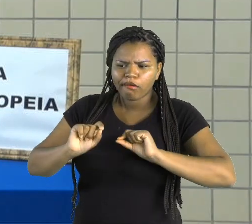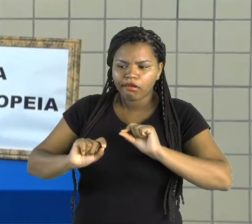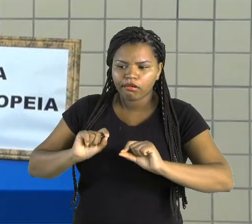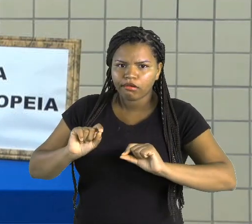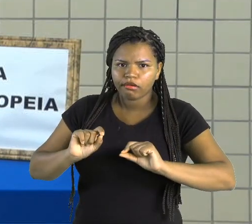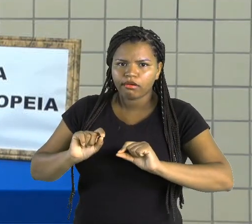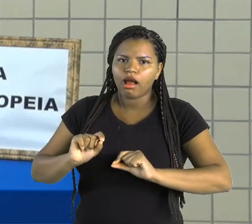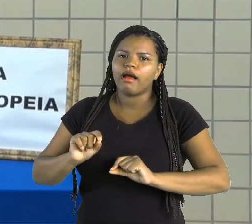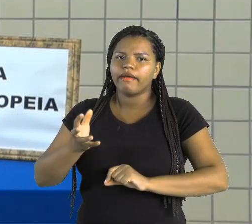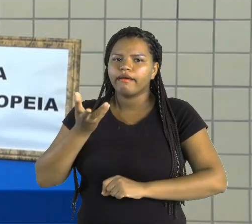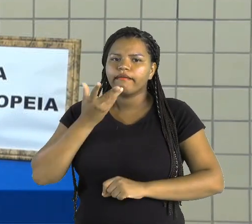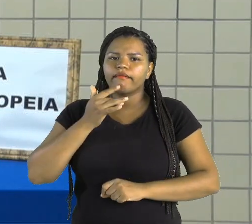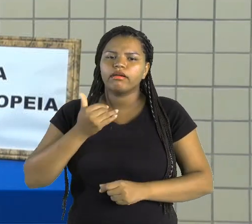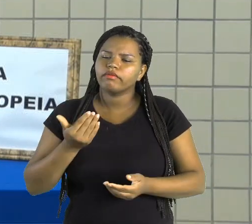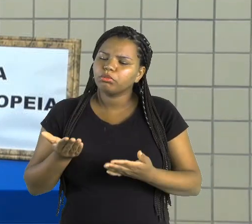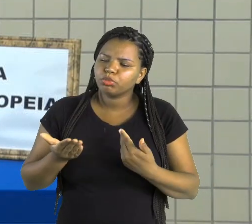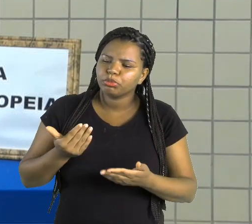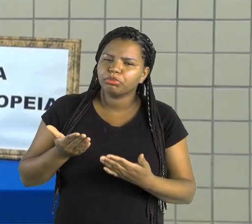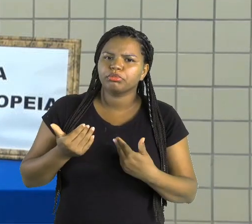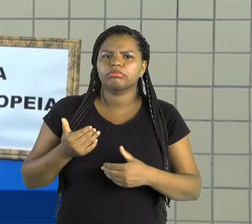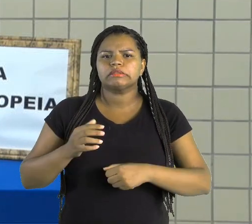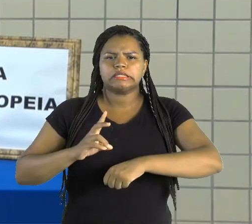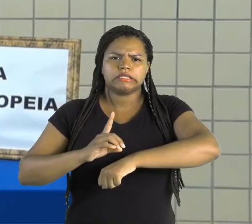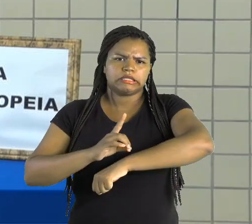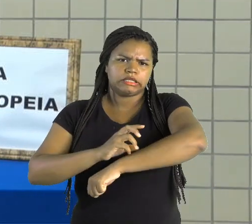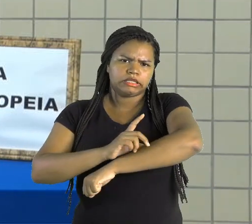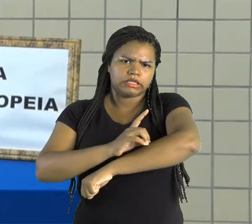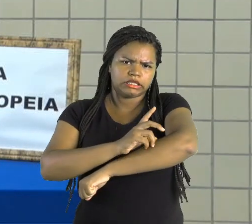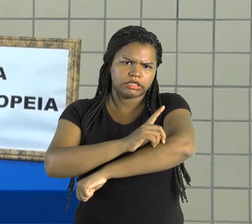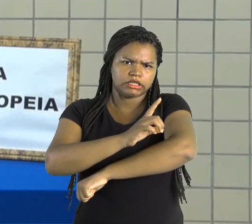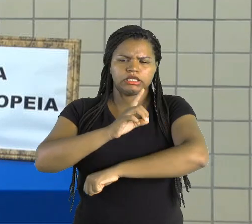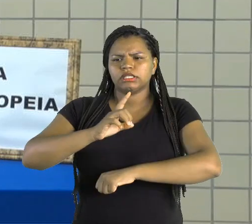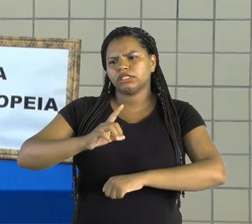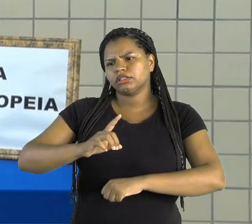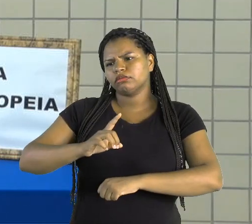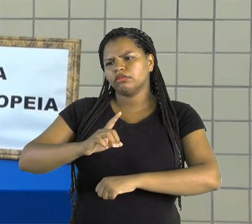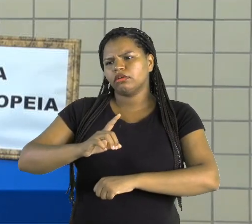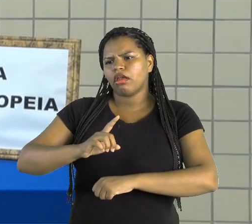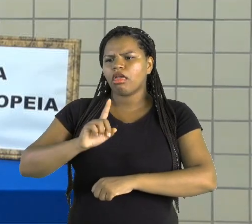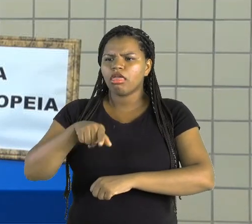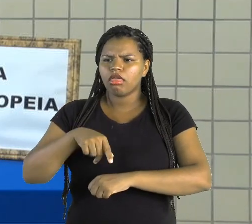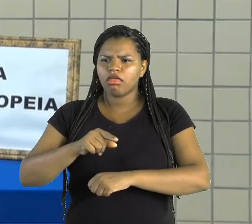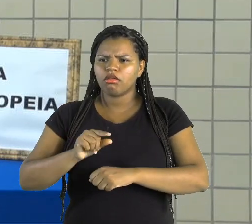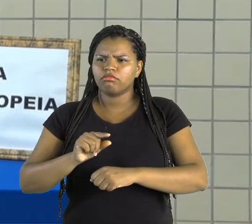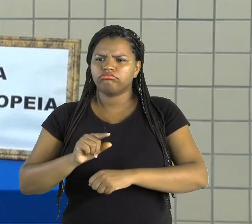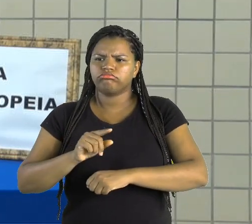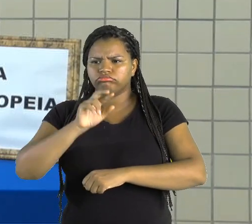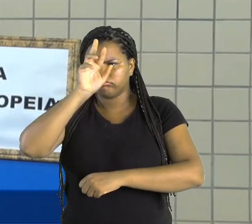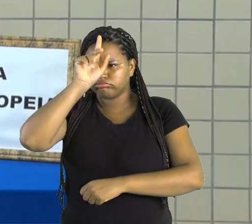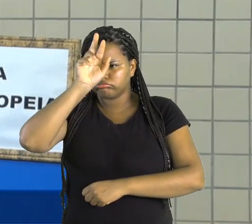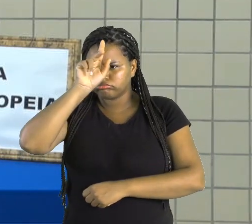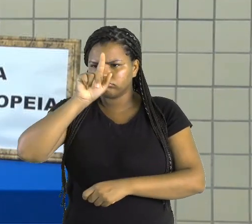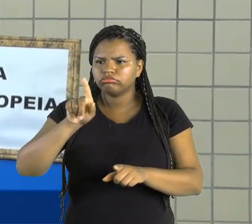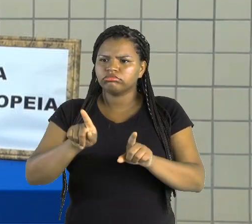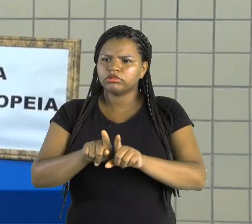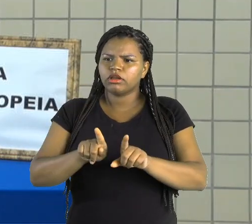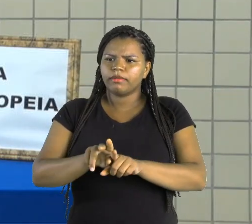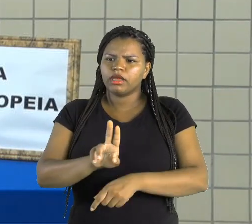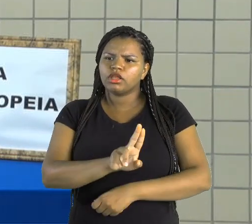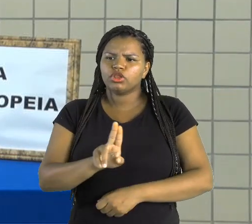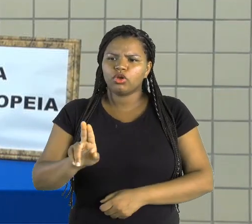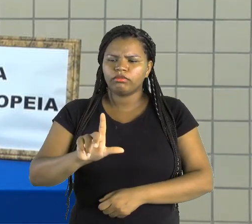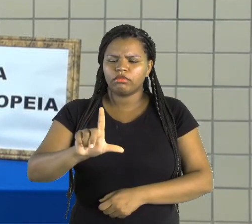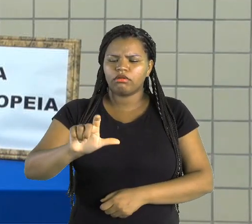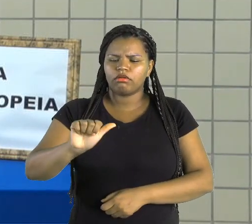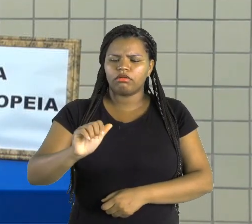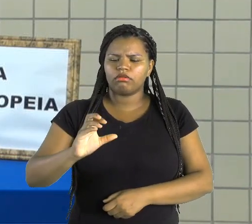a sua criança vai conversar que a centopeia é um bichinho que também é chamado de lacraia,